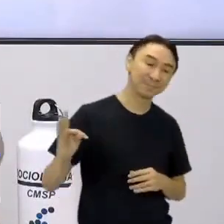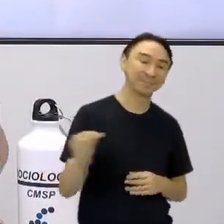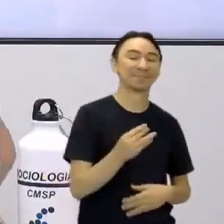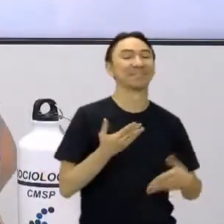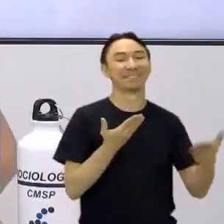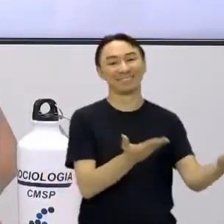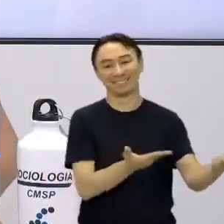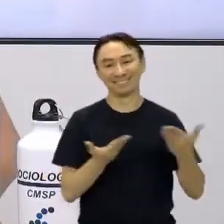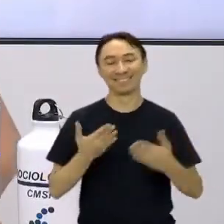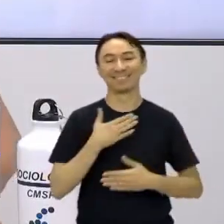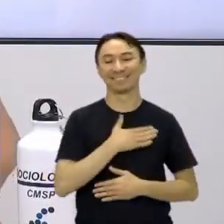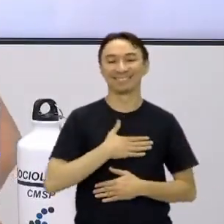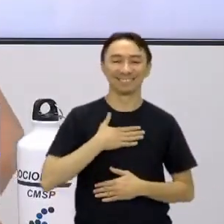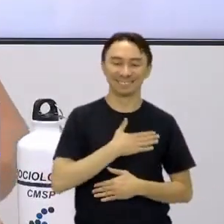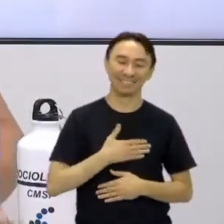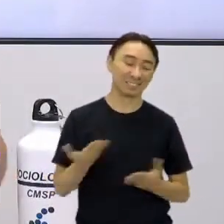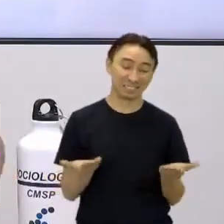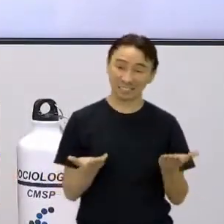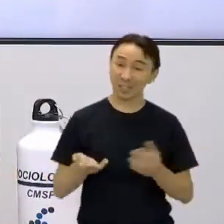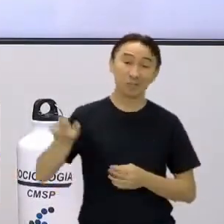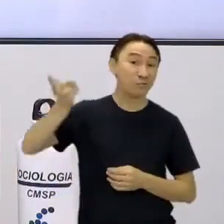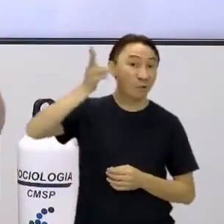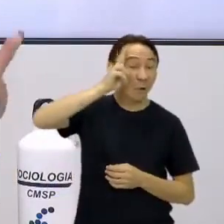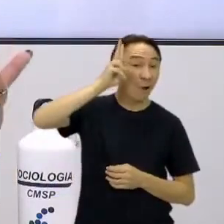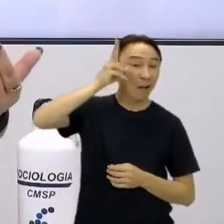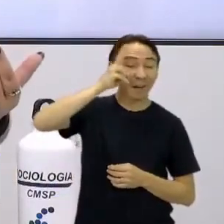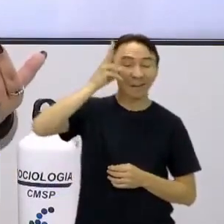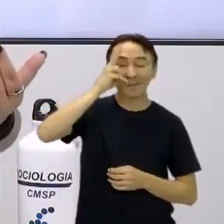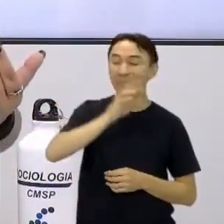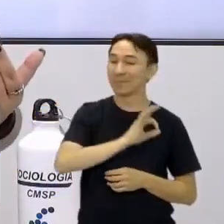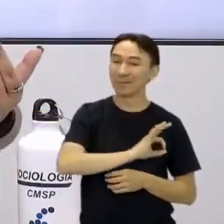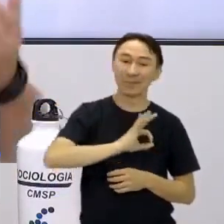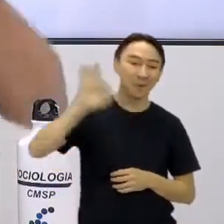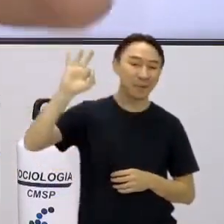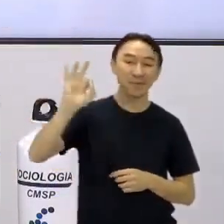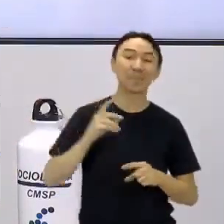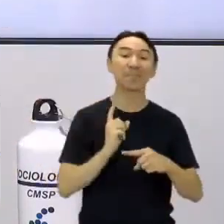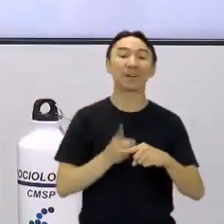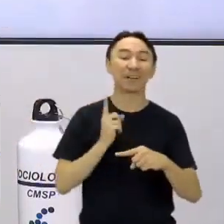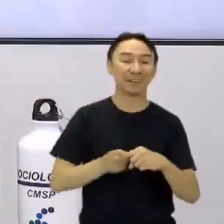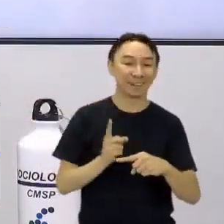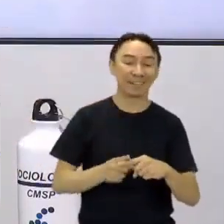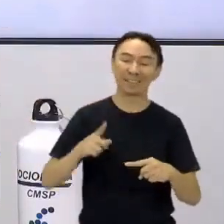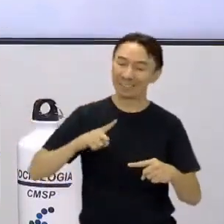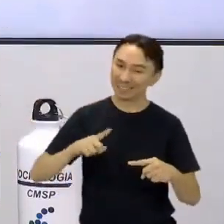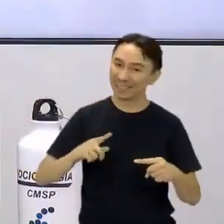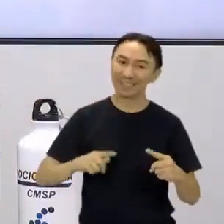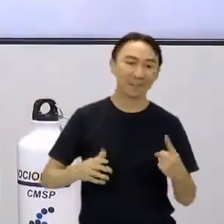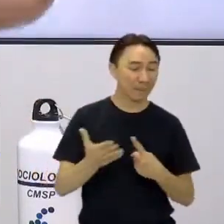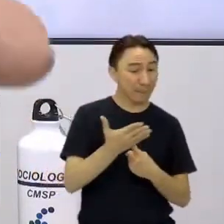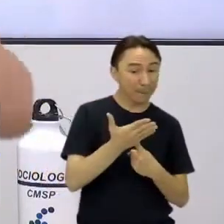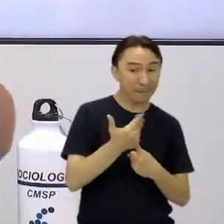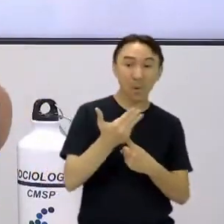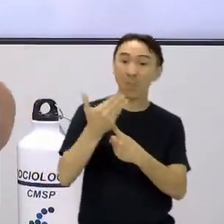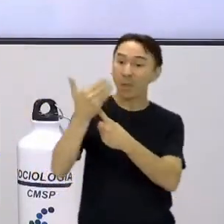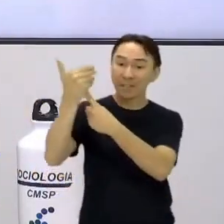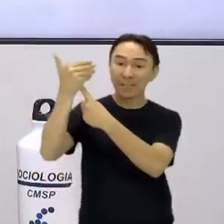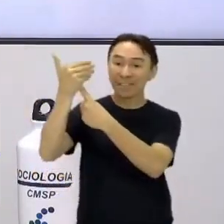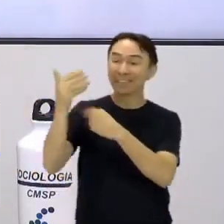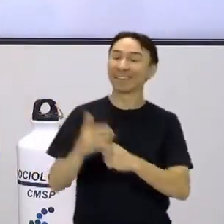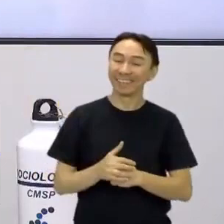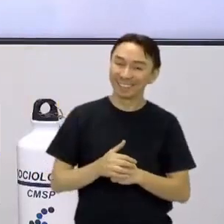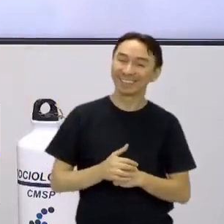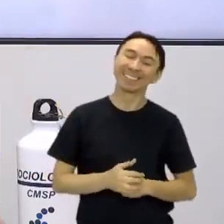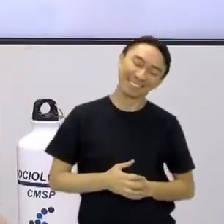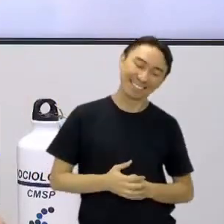estudantes! Segundou maravilhoso, porque segundou com tecnologia. Aqui, ó, energia lá no alto. E estamos aqui